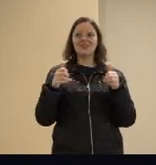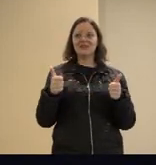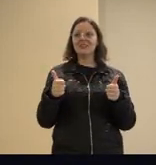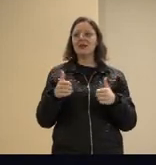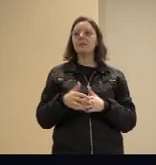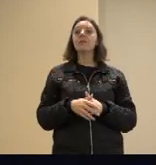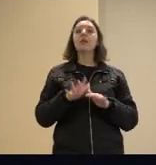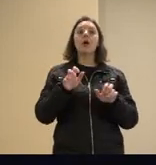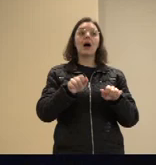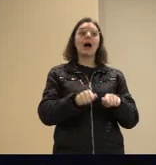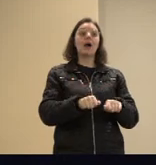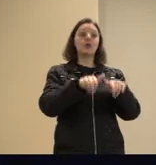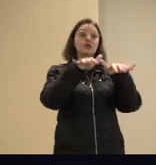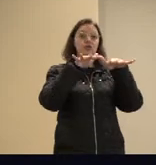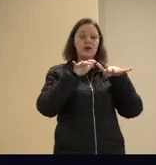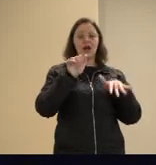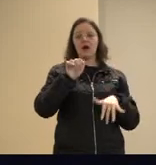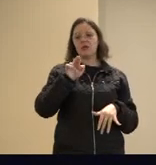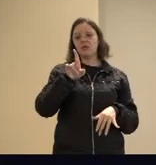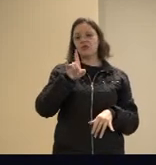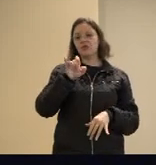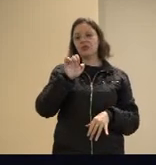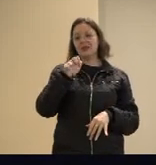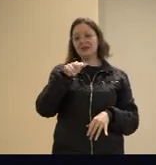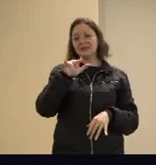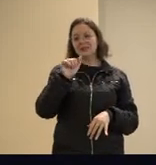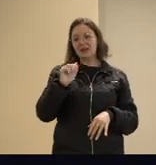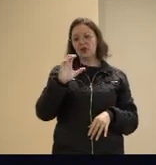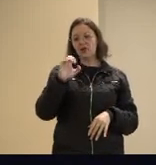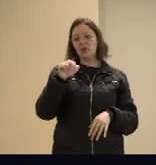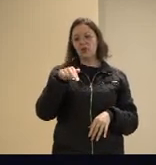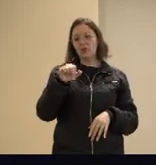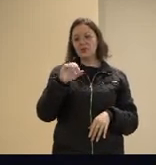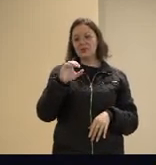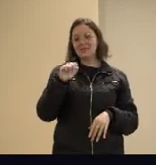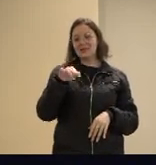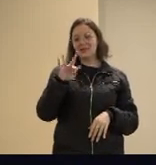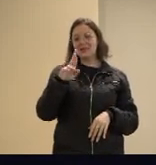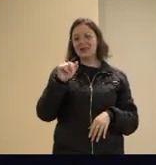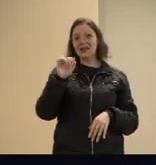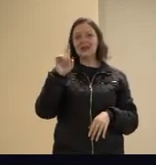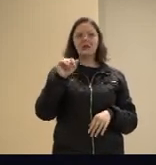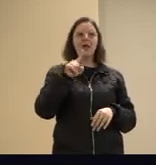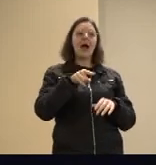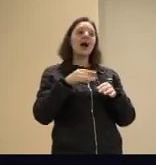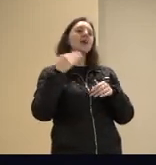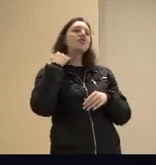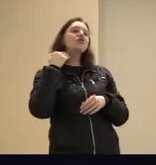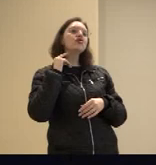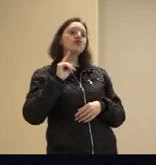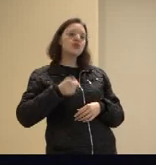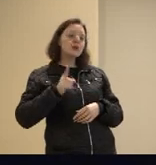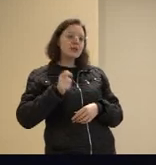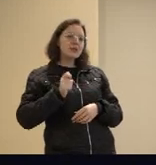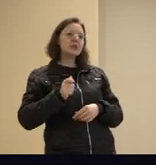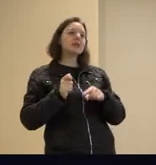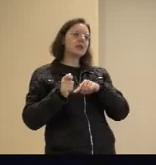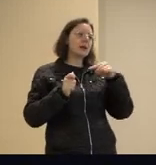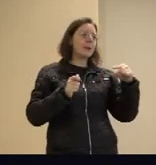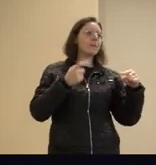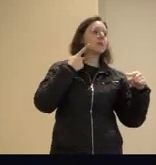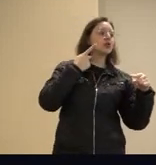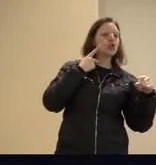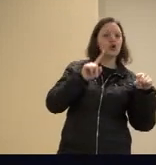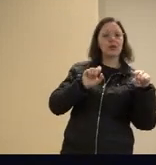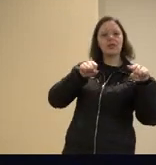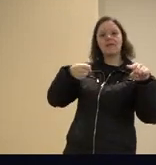A audiência concentrada não é uma audiência onde tem um juiz, um promotor, uma defesa, e esse aqui é o processo. Bom,